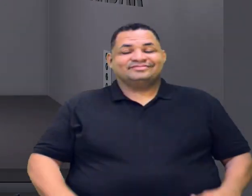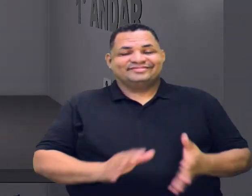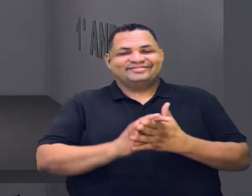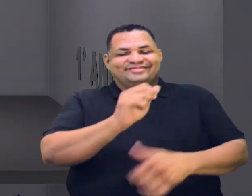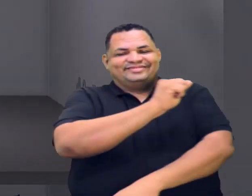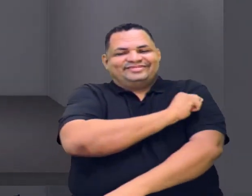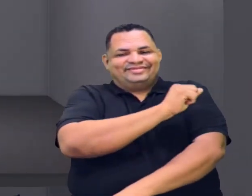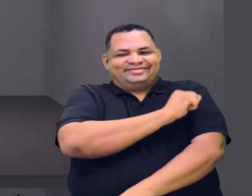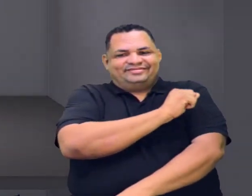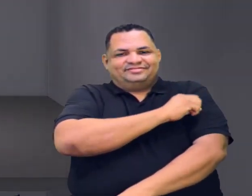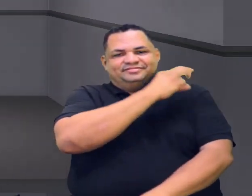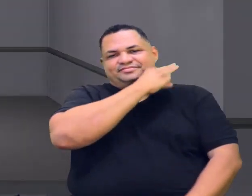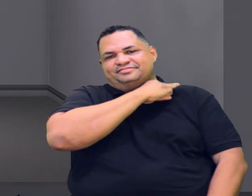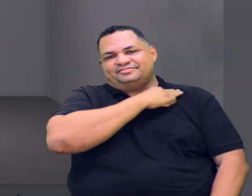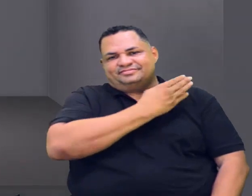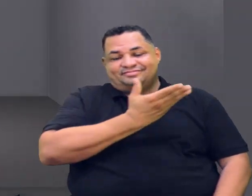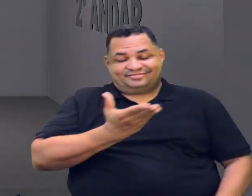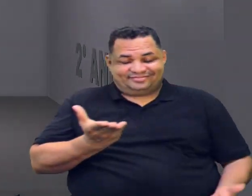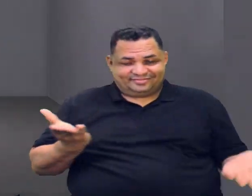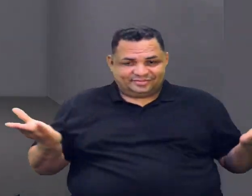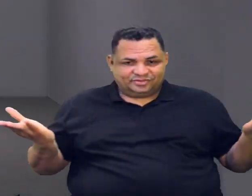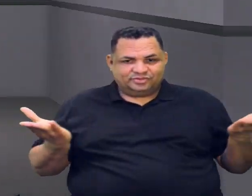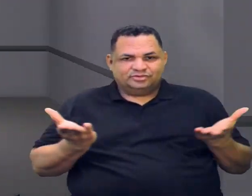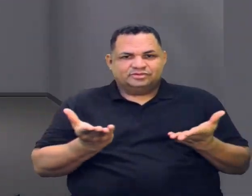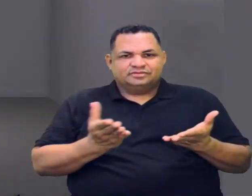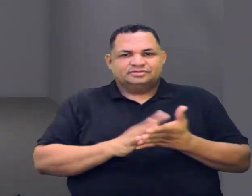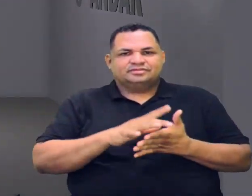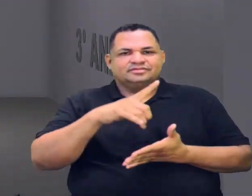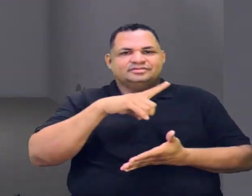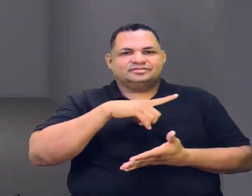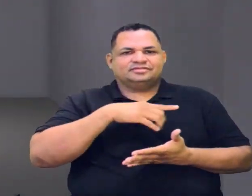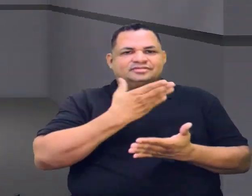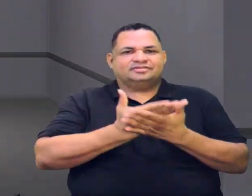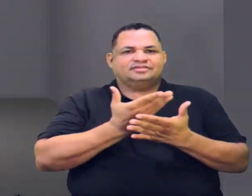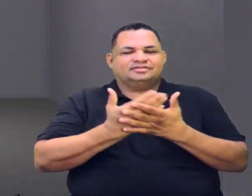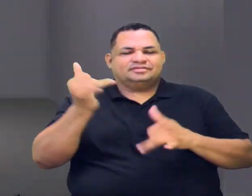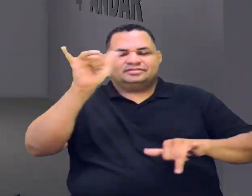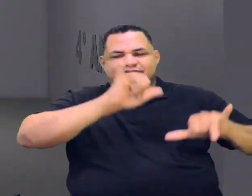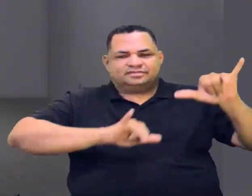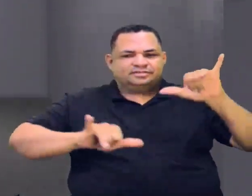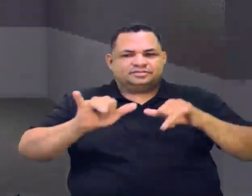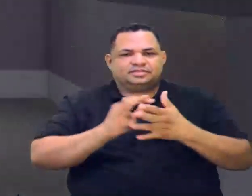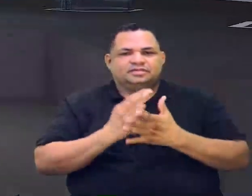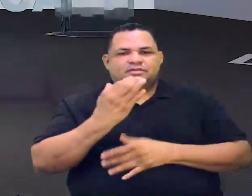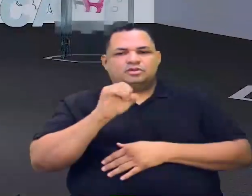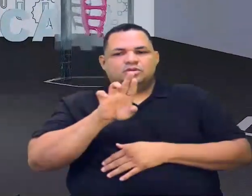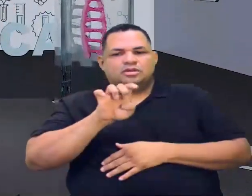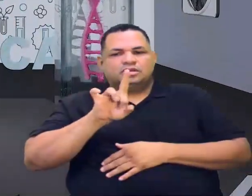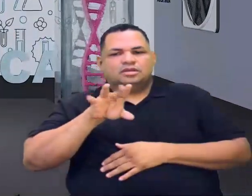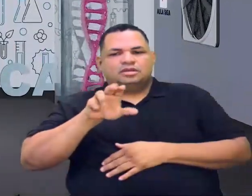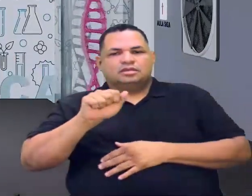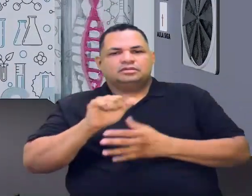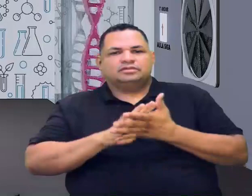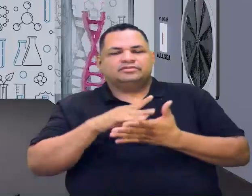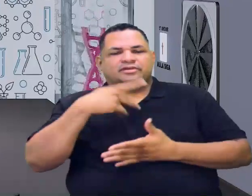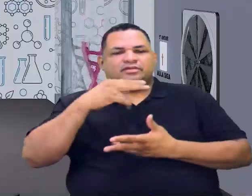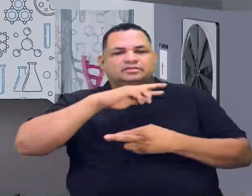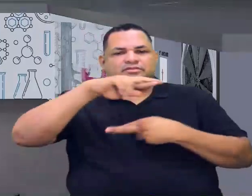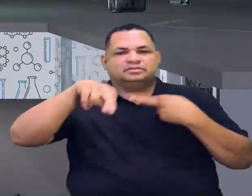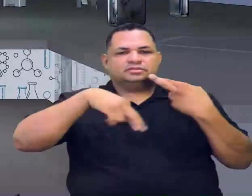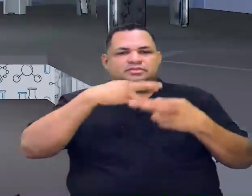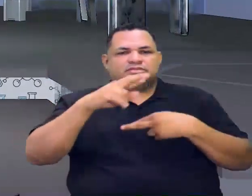meu povo do terceiro ano! Hoje nós temos mais aula de química orgânica envolvendo